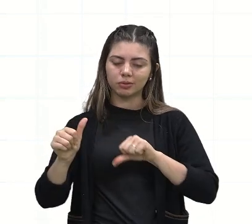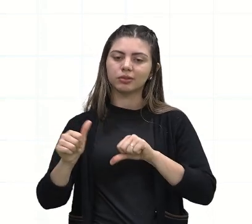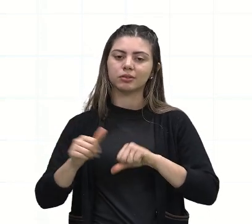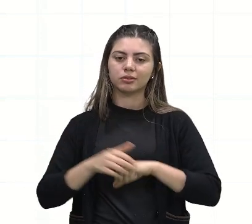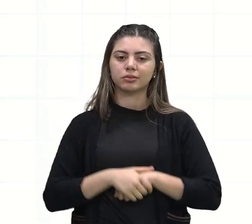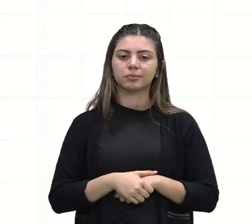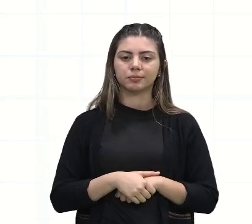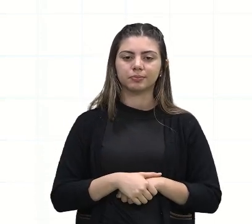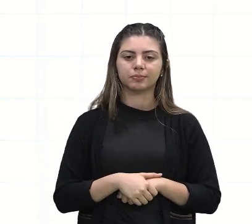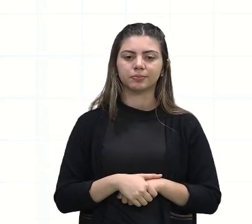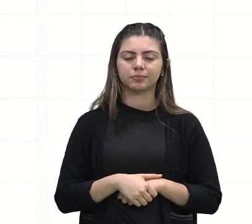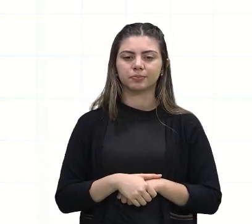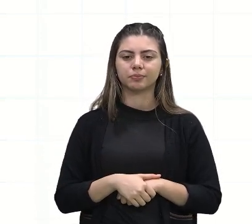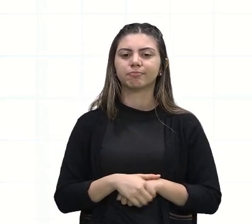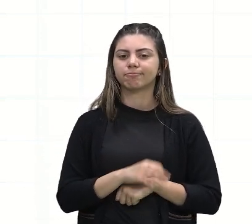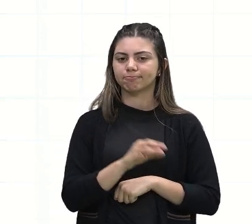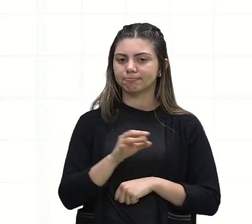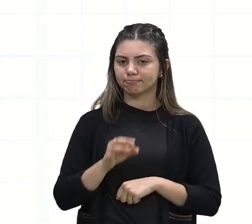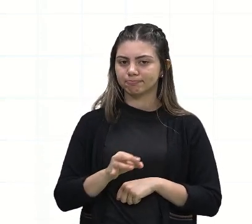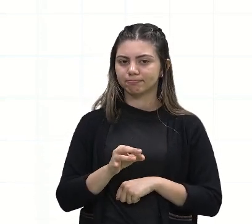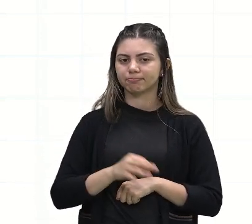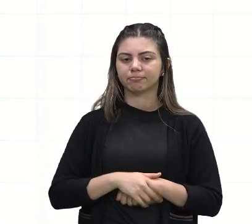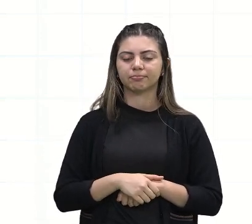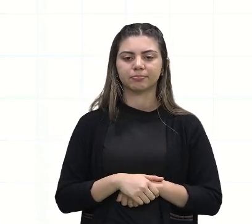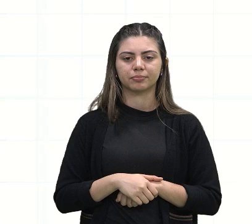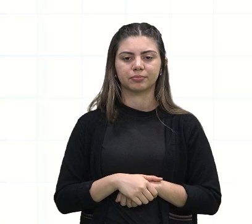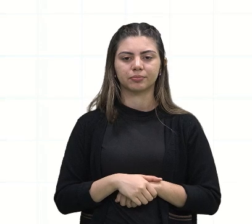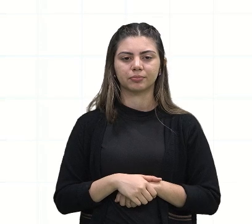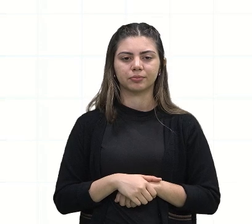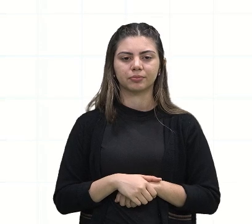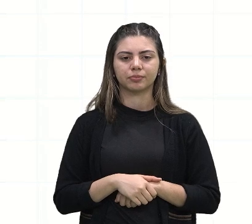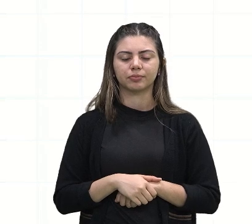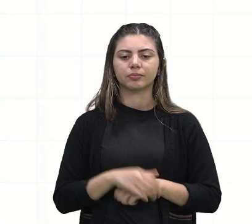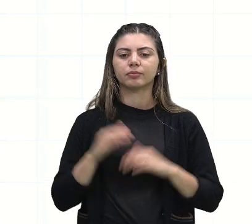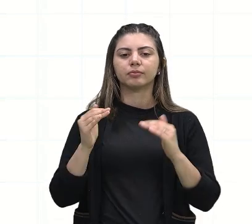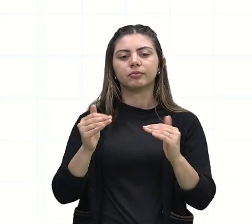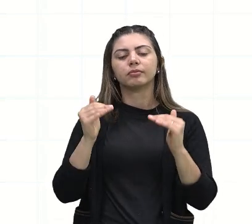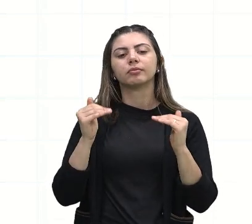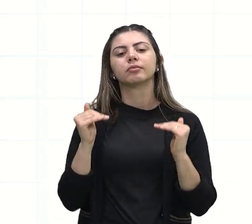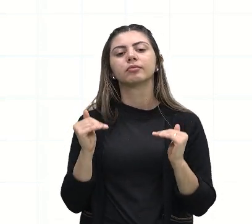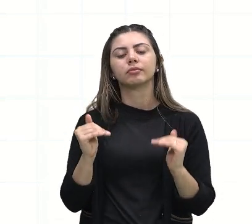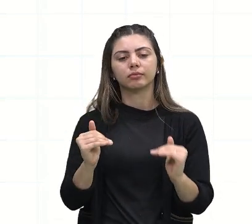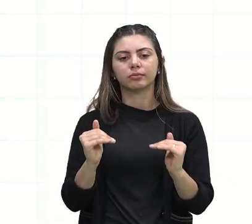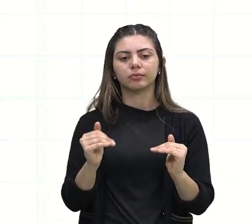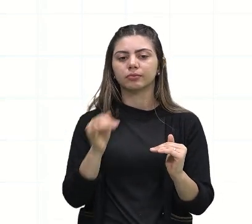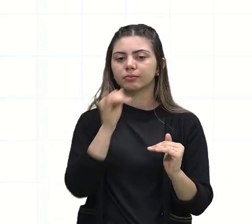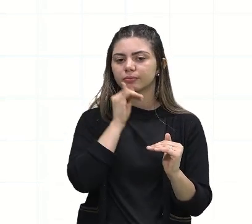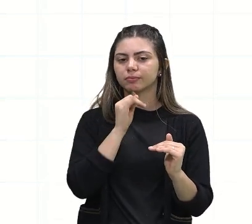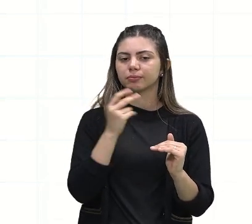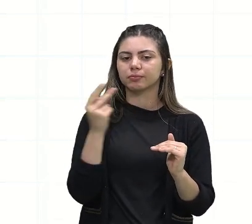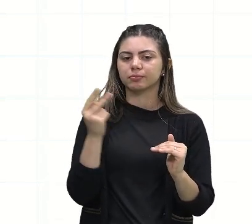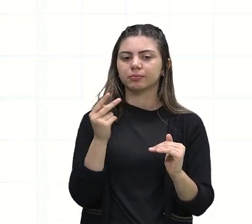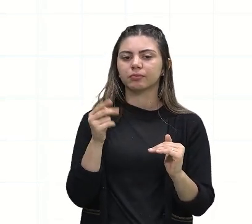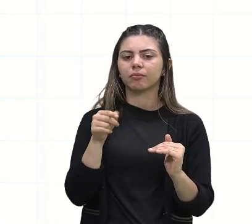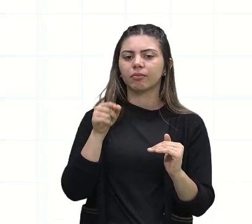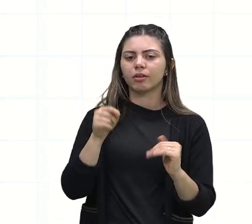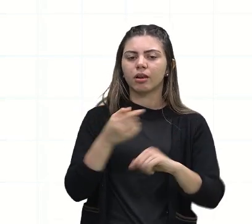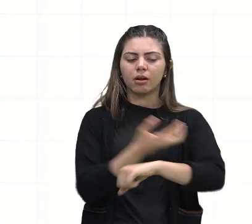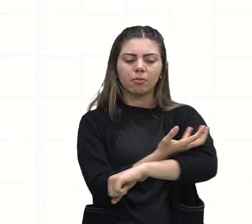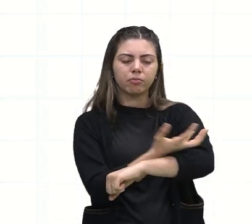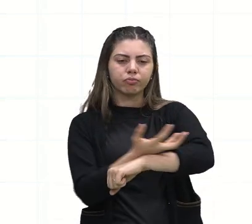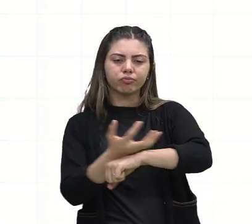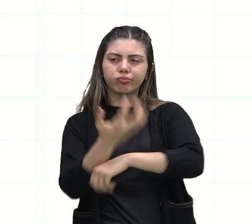para outra, certo? Assim também vai ocorrer no segundo exemplo. Ó, o verde das matas